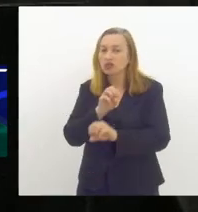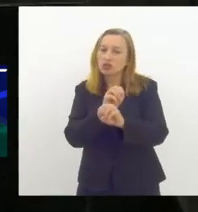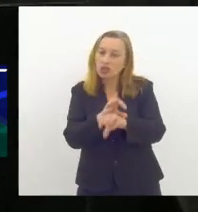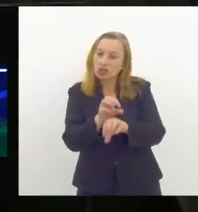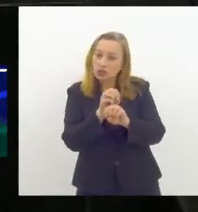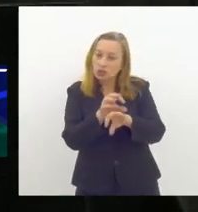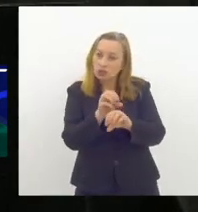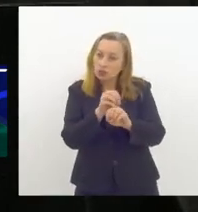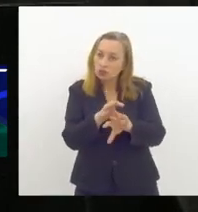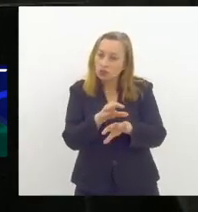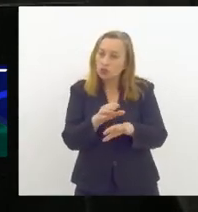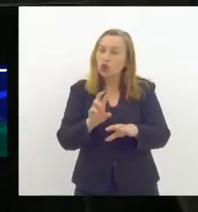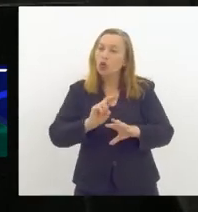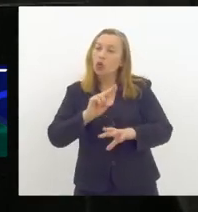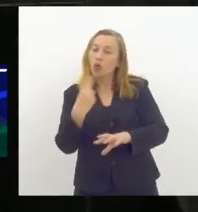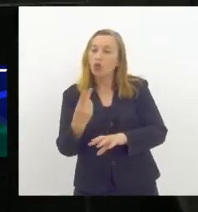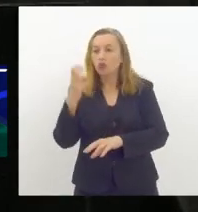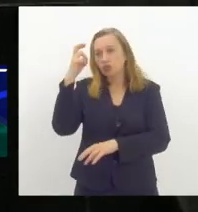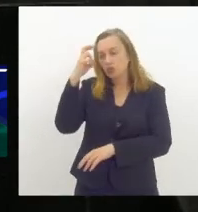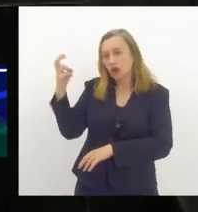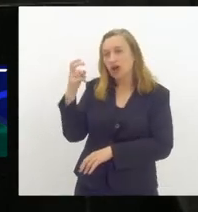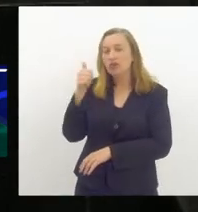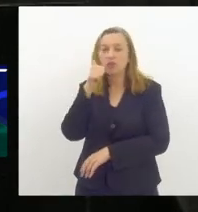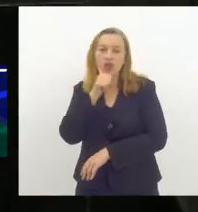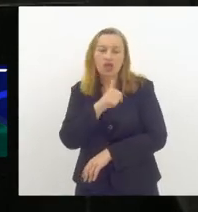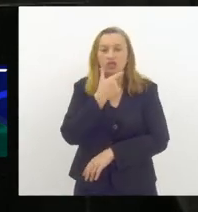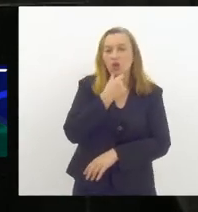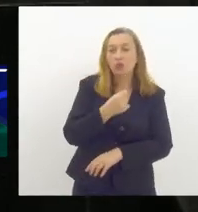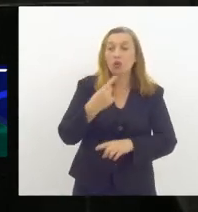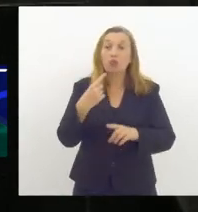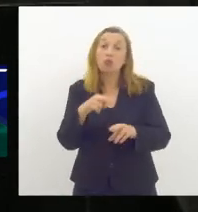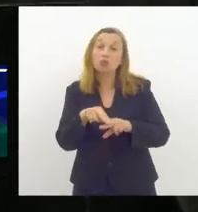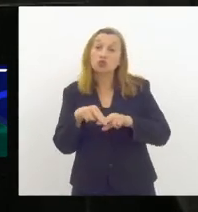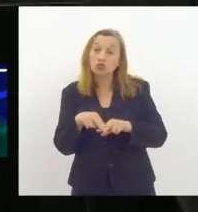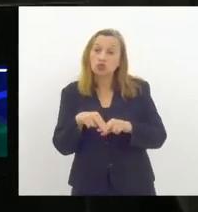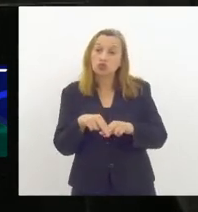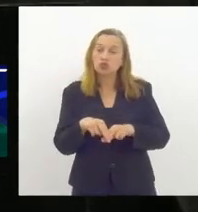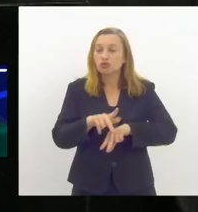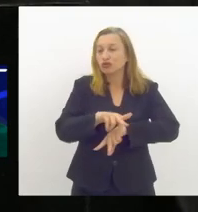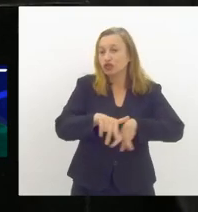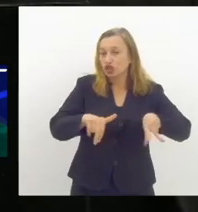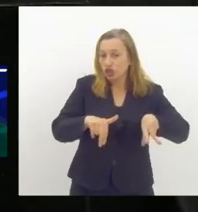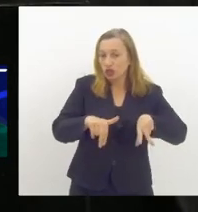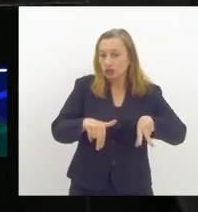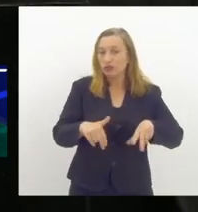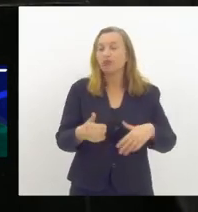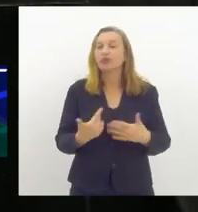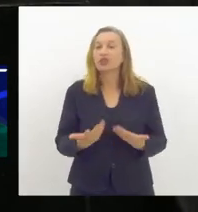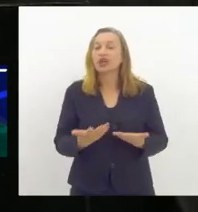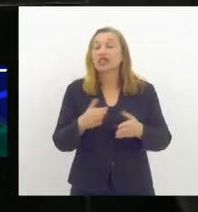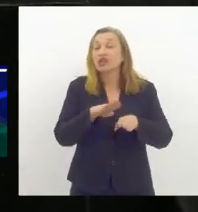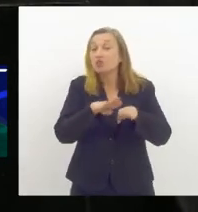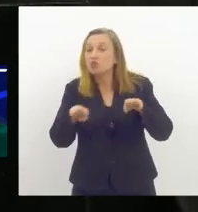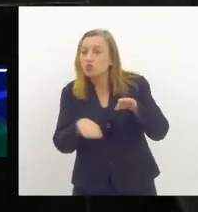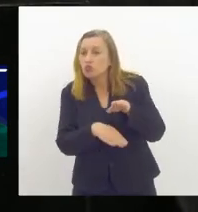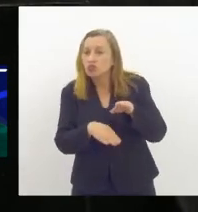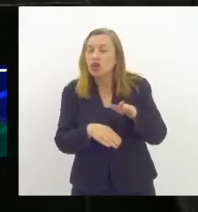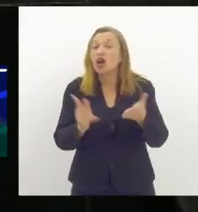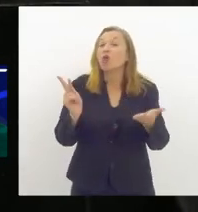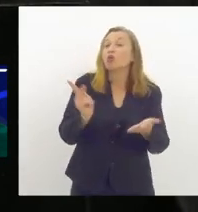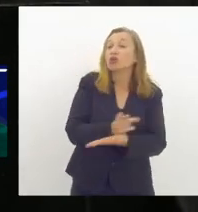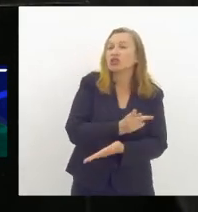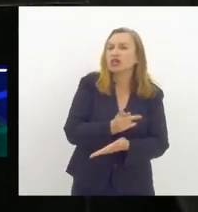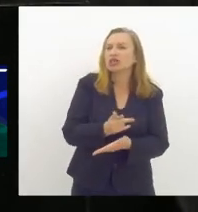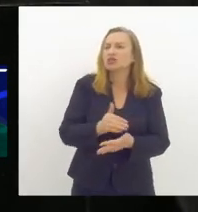Educacional ou cultural entre homens e mulheres por conta de seu gênero e esta desigualdade ela